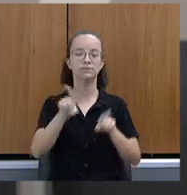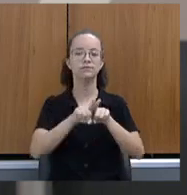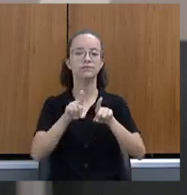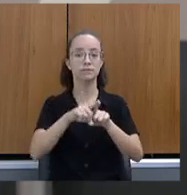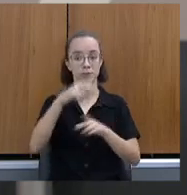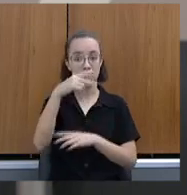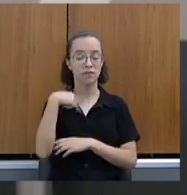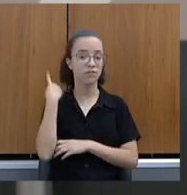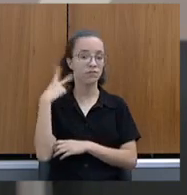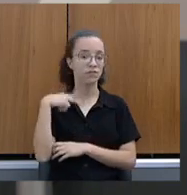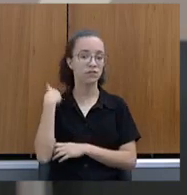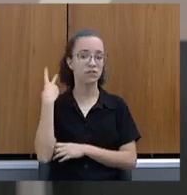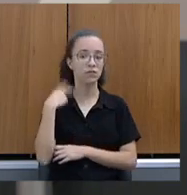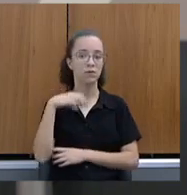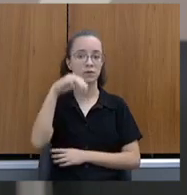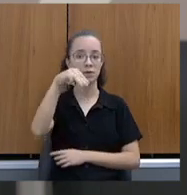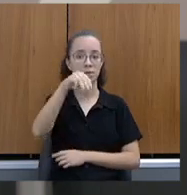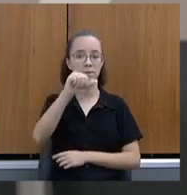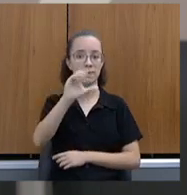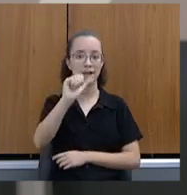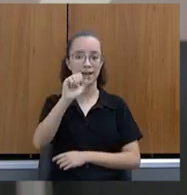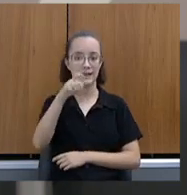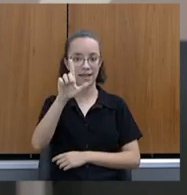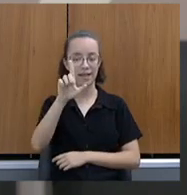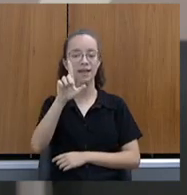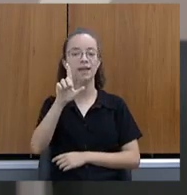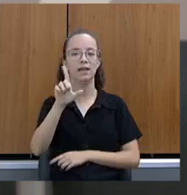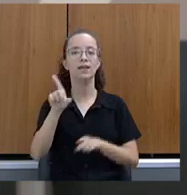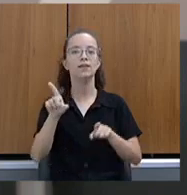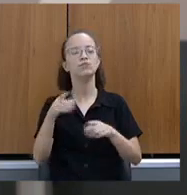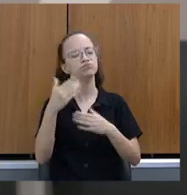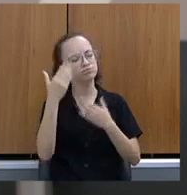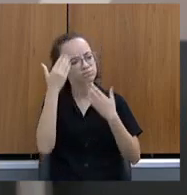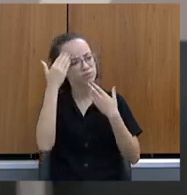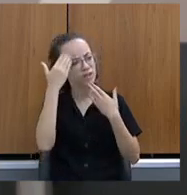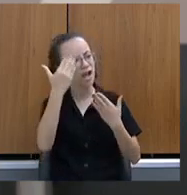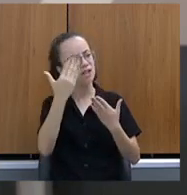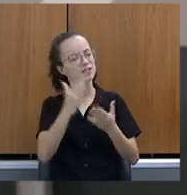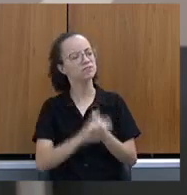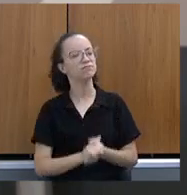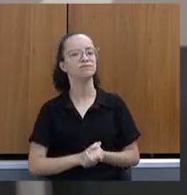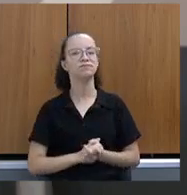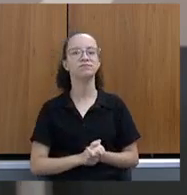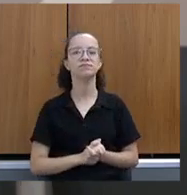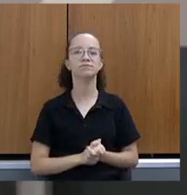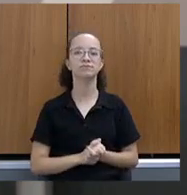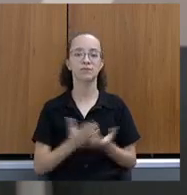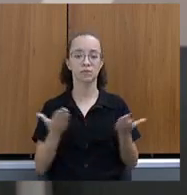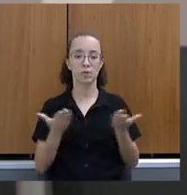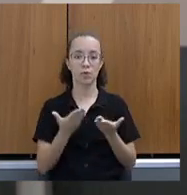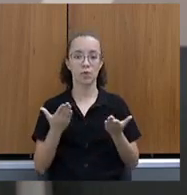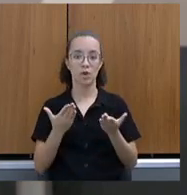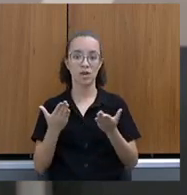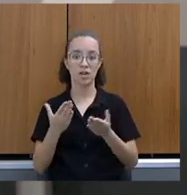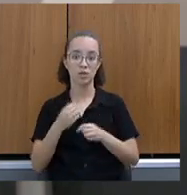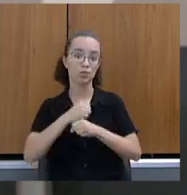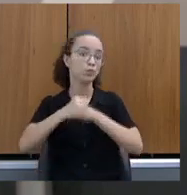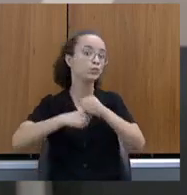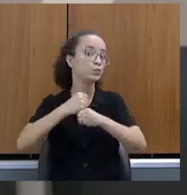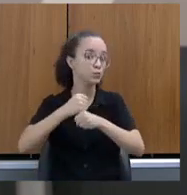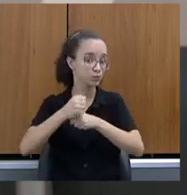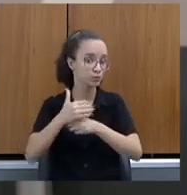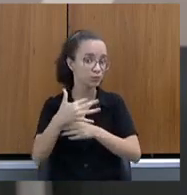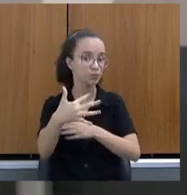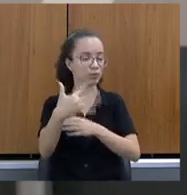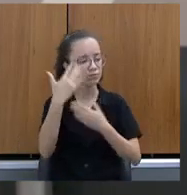Macaé Macaé Evaristo Deputado Eleita Que bom tê-la conosco agora nos próximos anos deputada